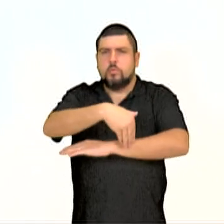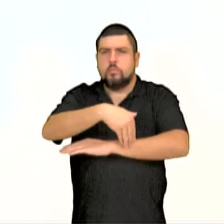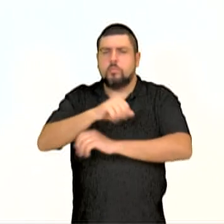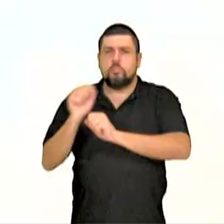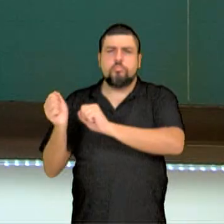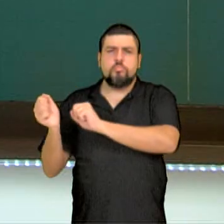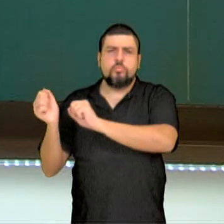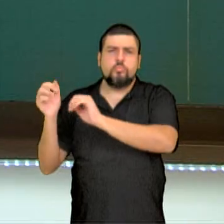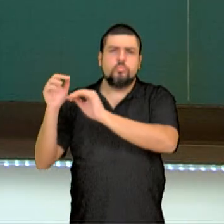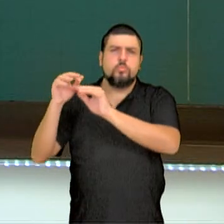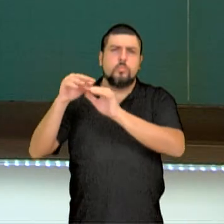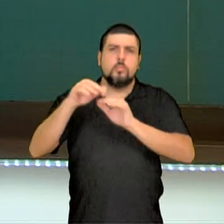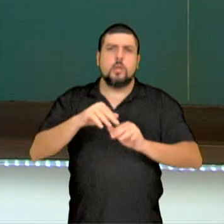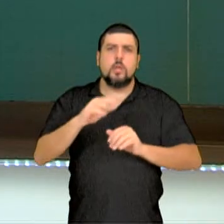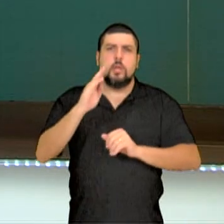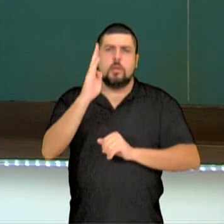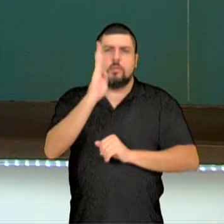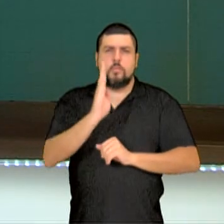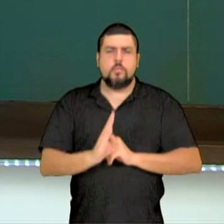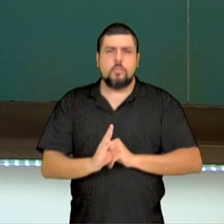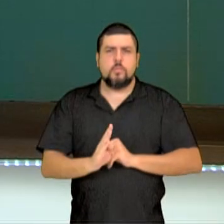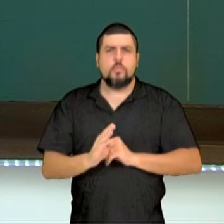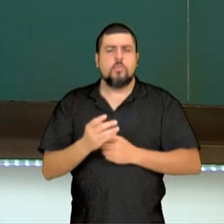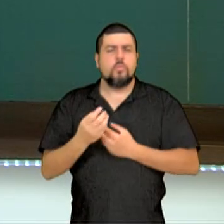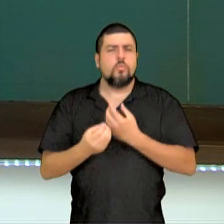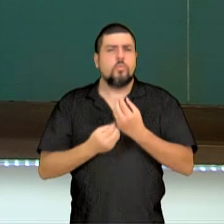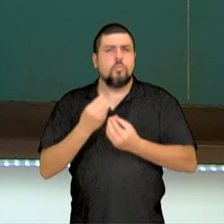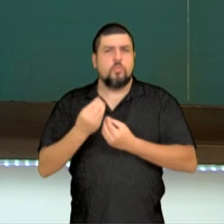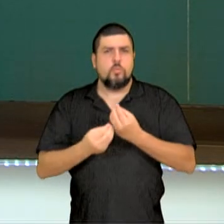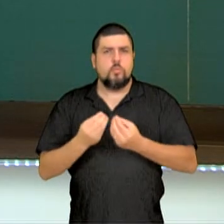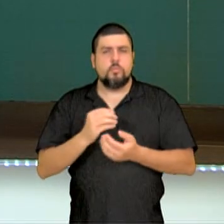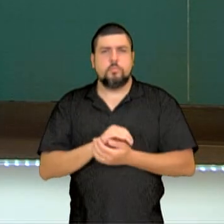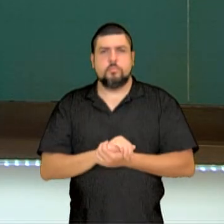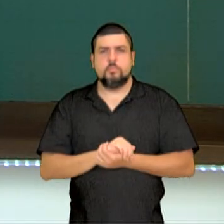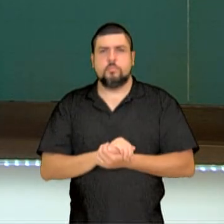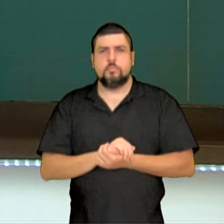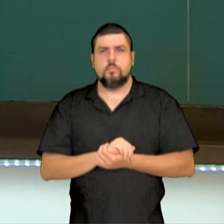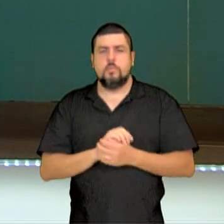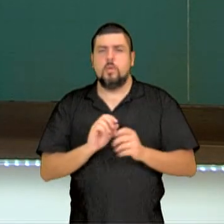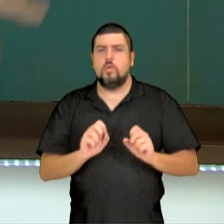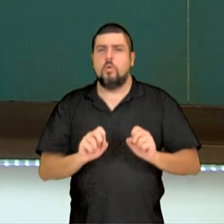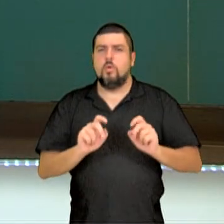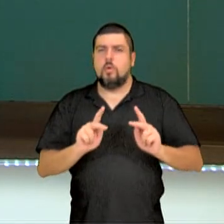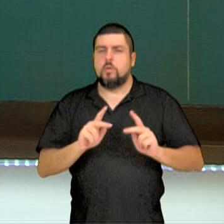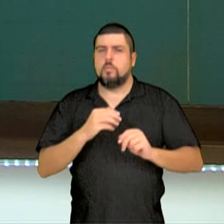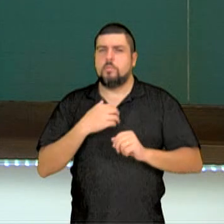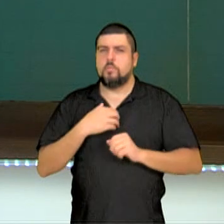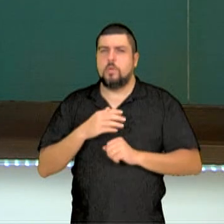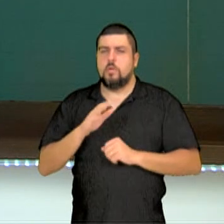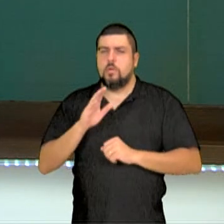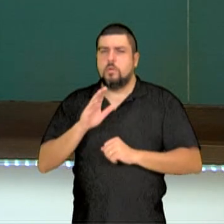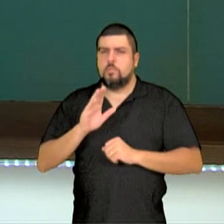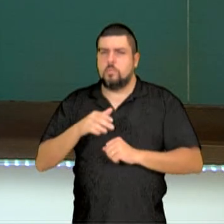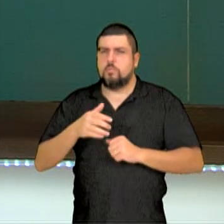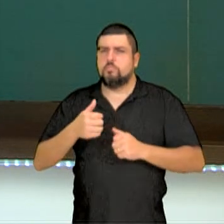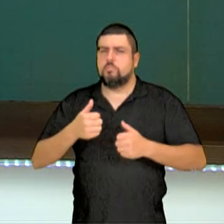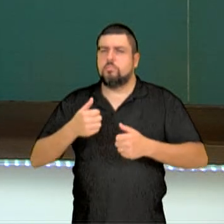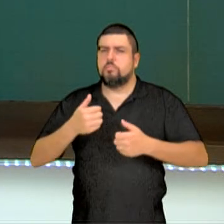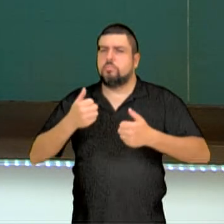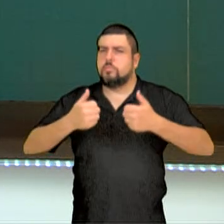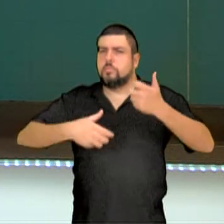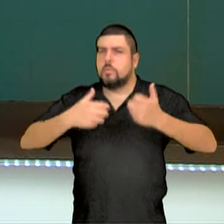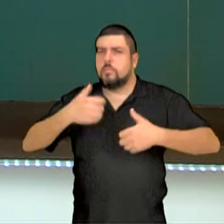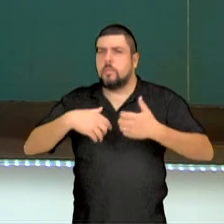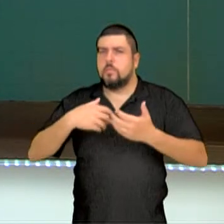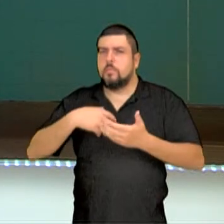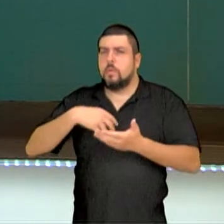Você tem ideia de como que ela veio para o nosso país? Nós conversamos e vimos que ela surgiu lá atrás, né, nos guetos americanos. Você